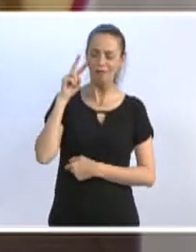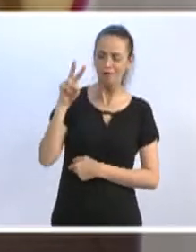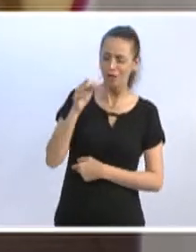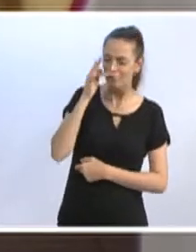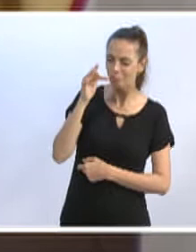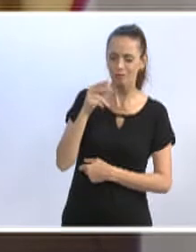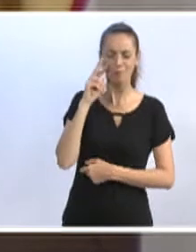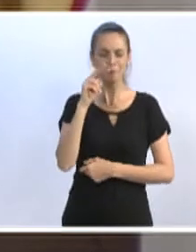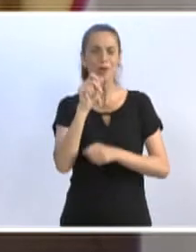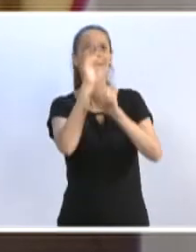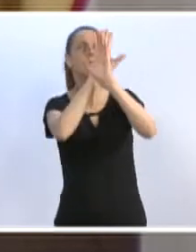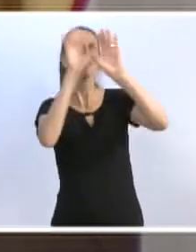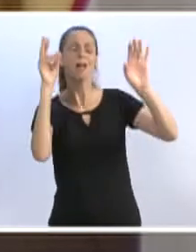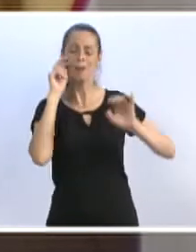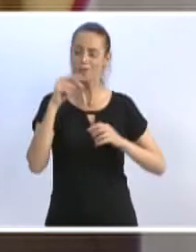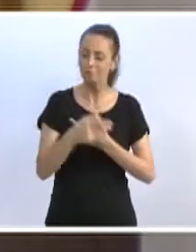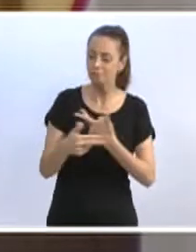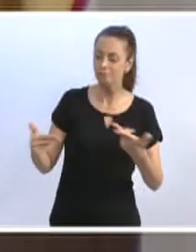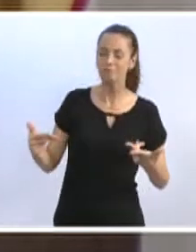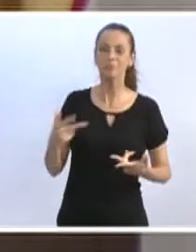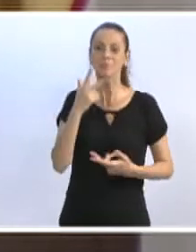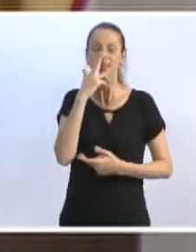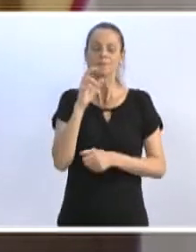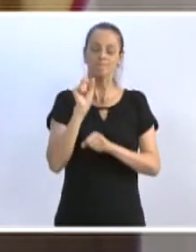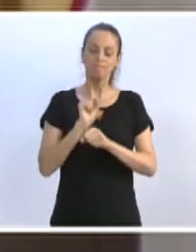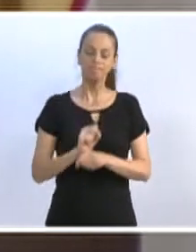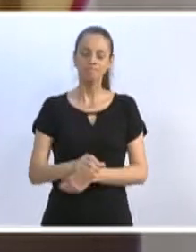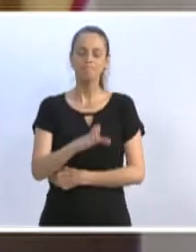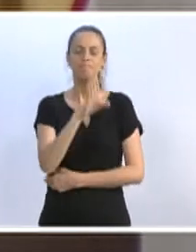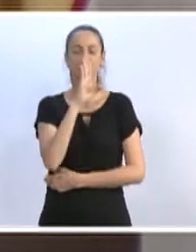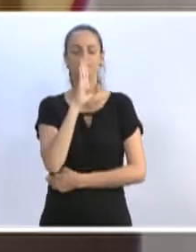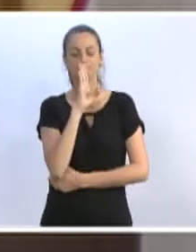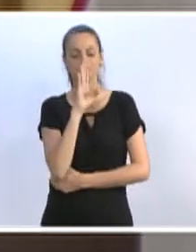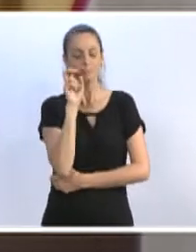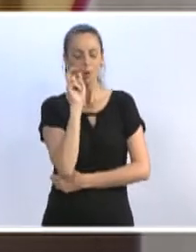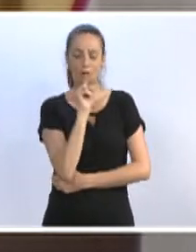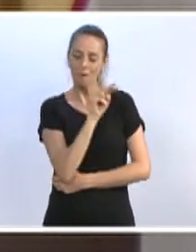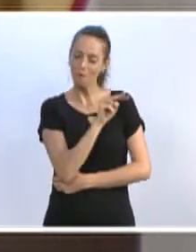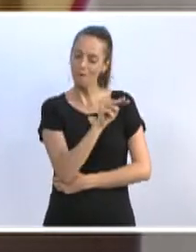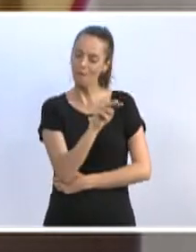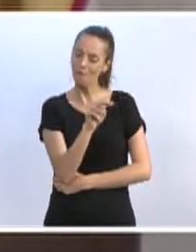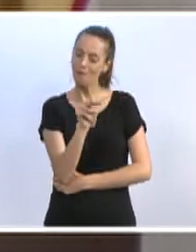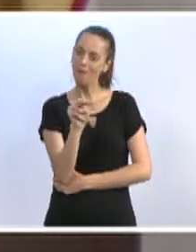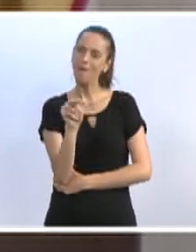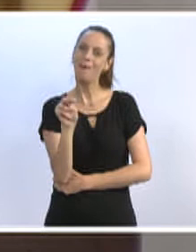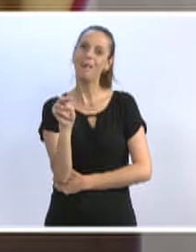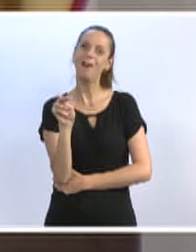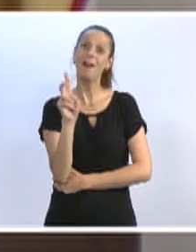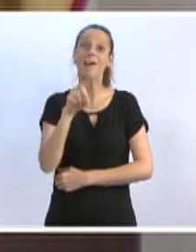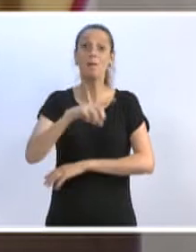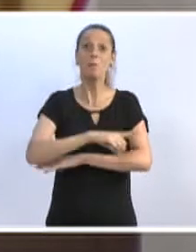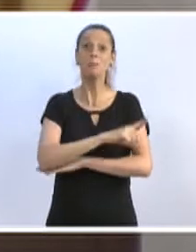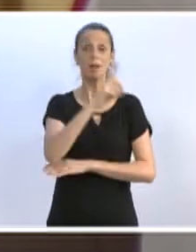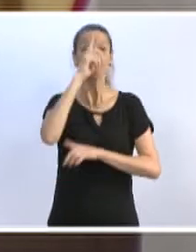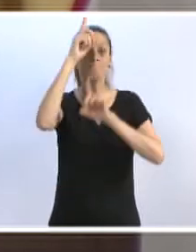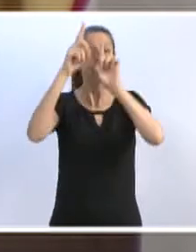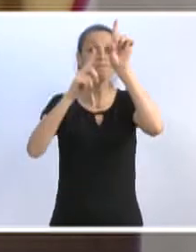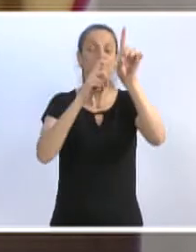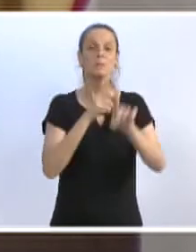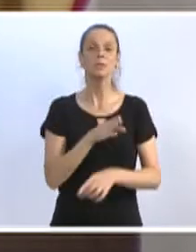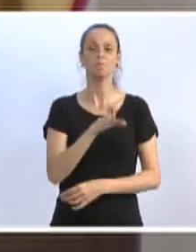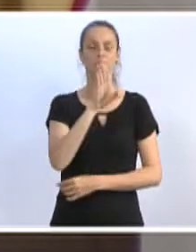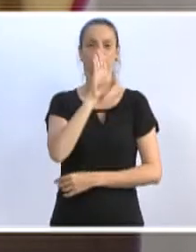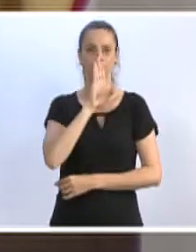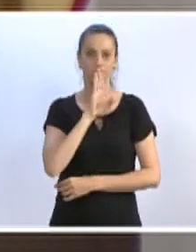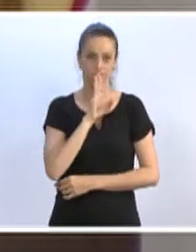silêncio, para a serenidade. É um dia criativo de